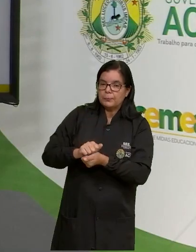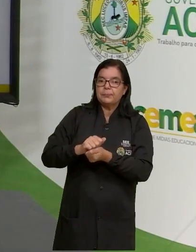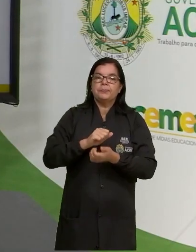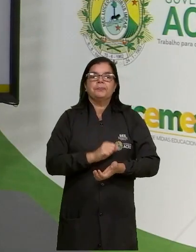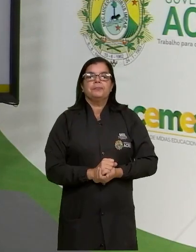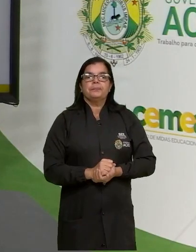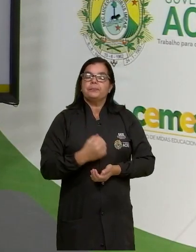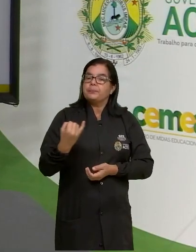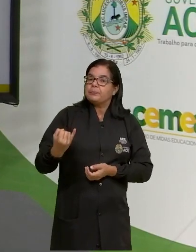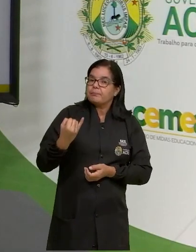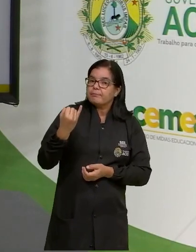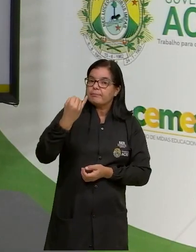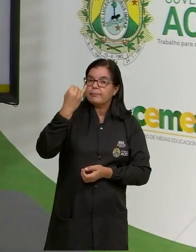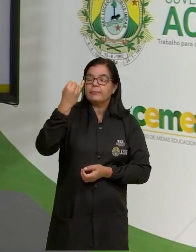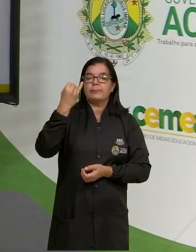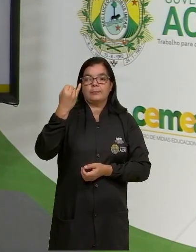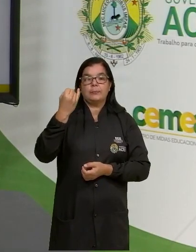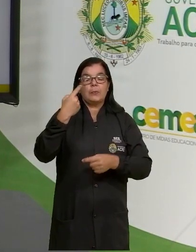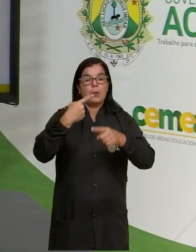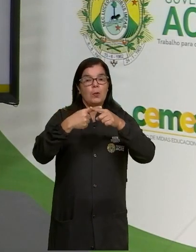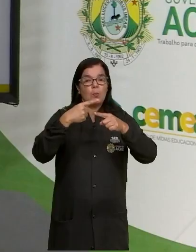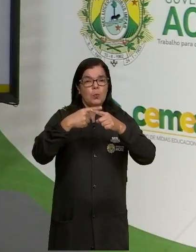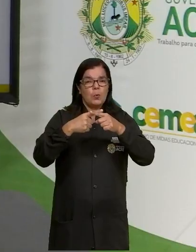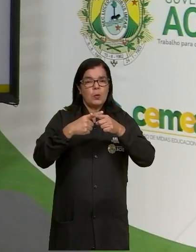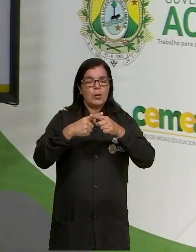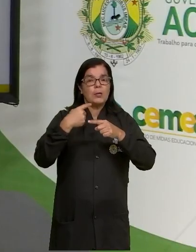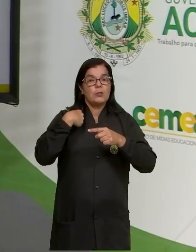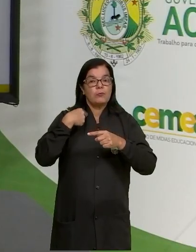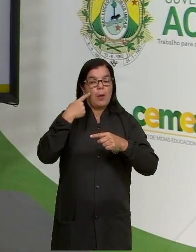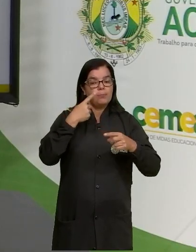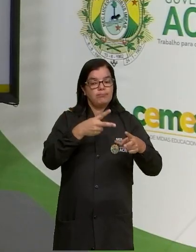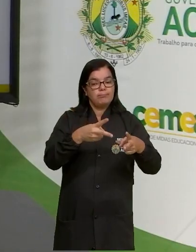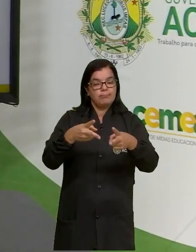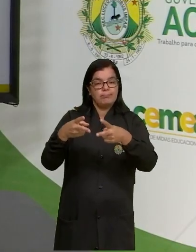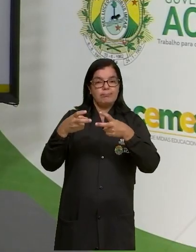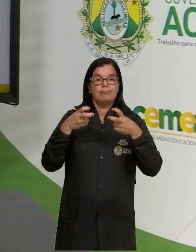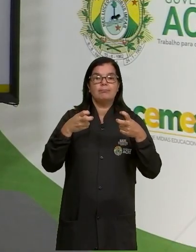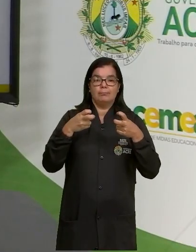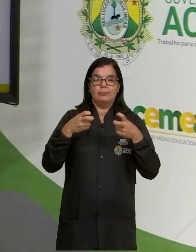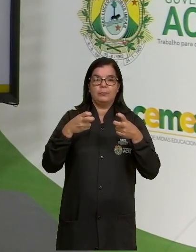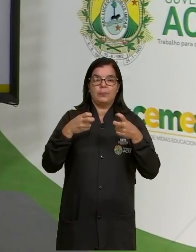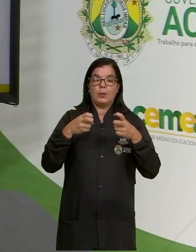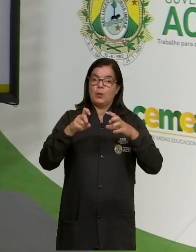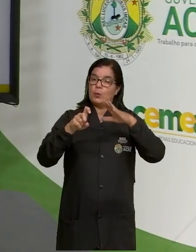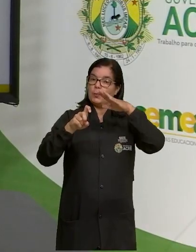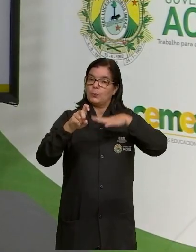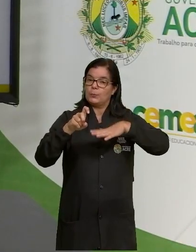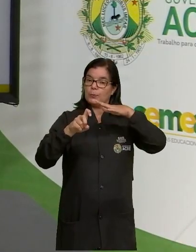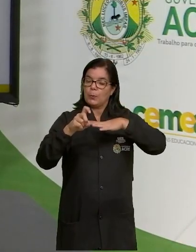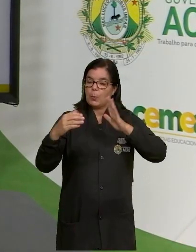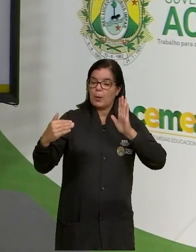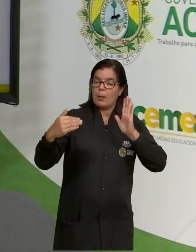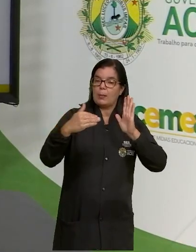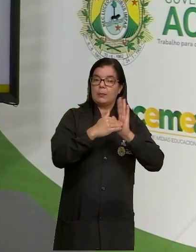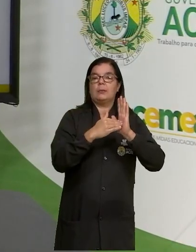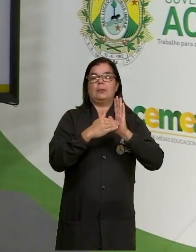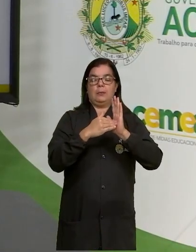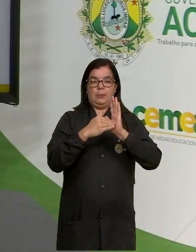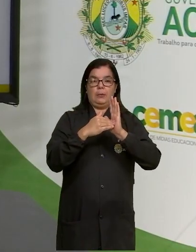aqui é muito importante, porque a gente vai percebendo que do mito até